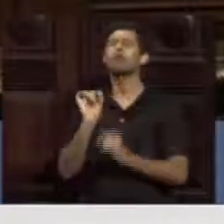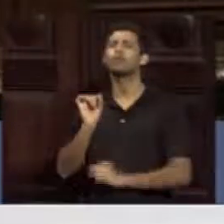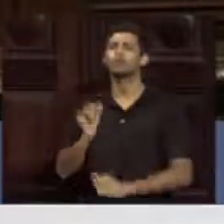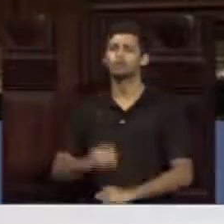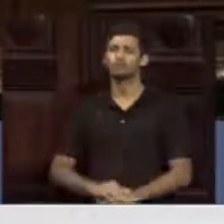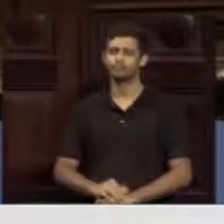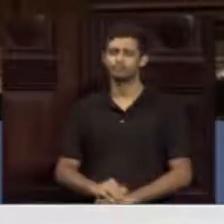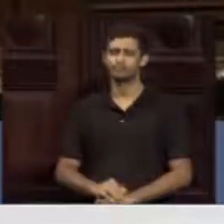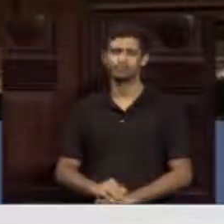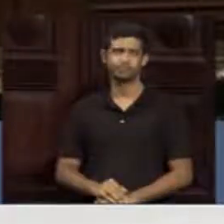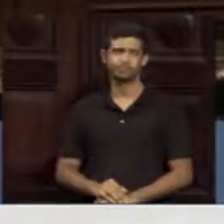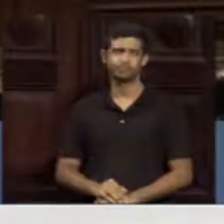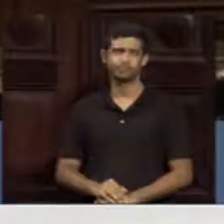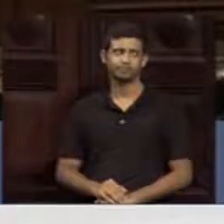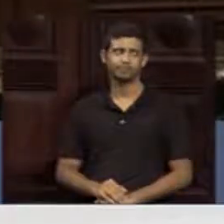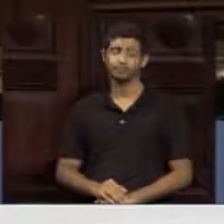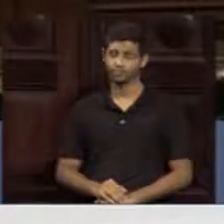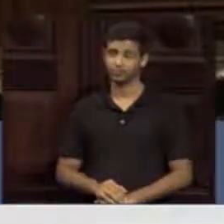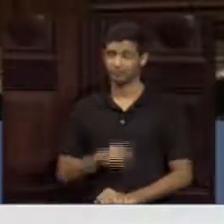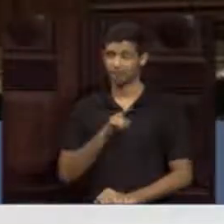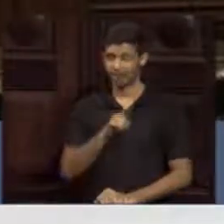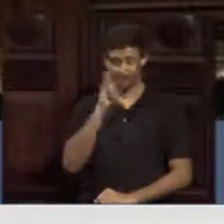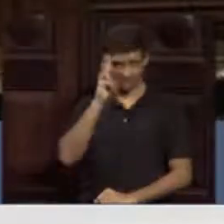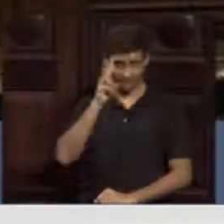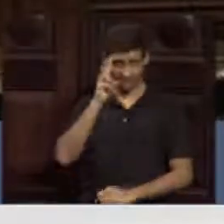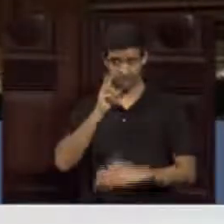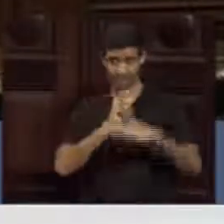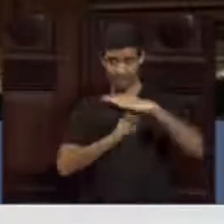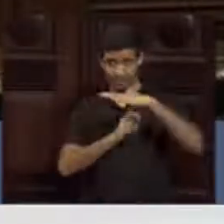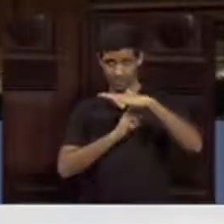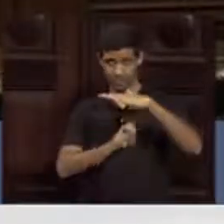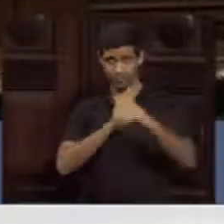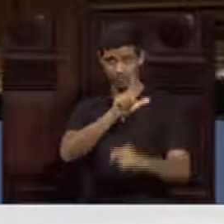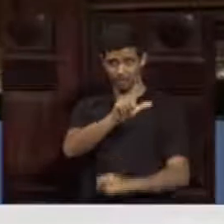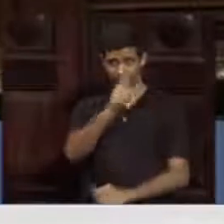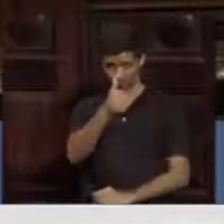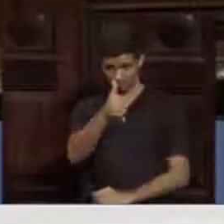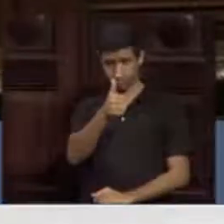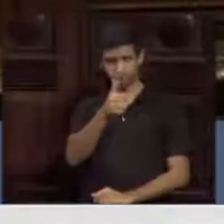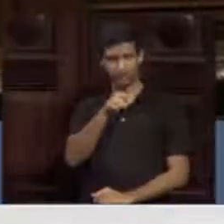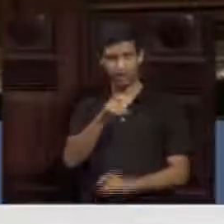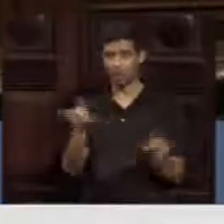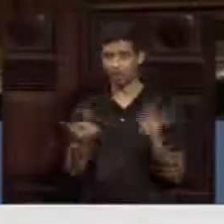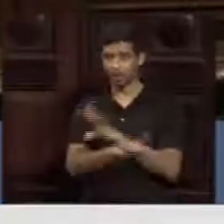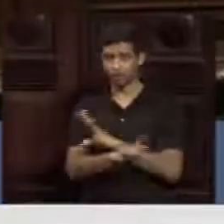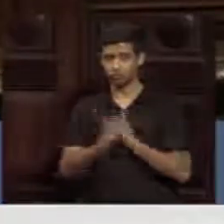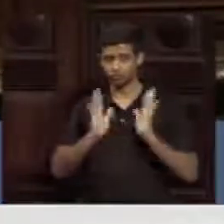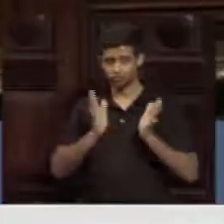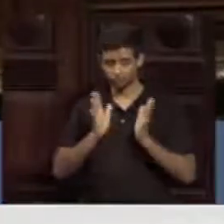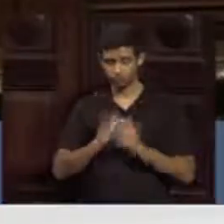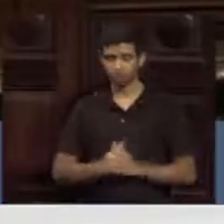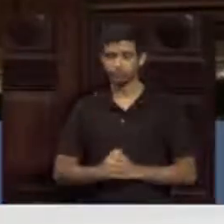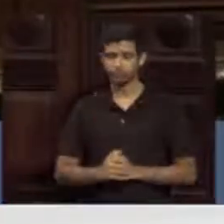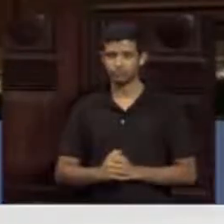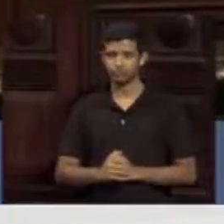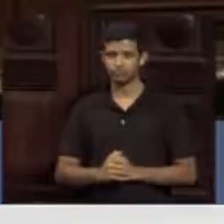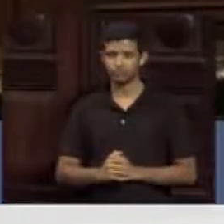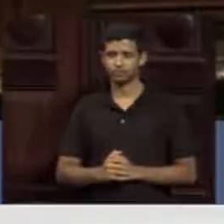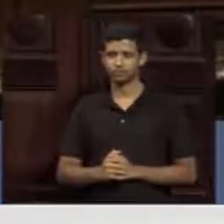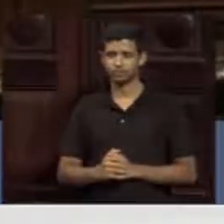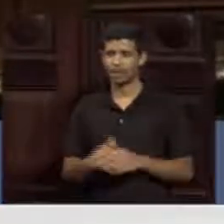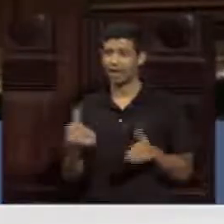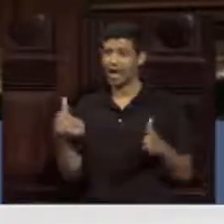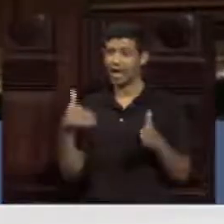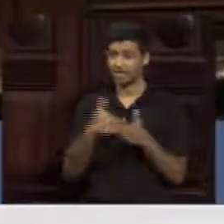exatamente pegar a linha 1, que estava concluída até a Praça